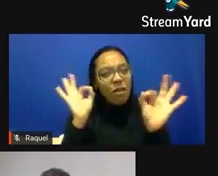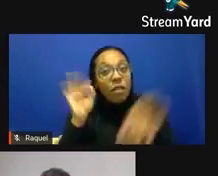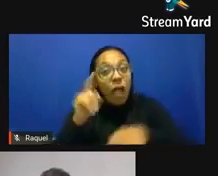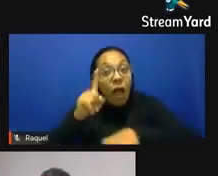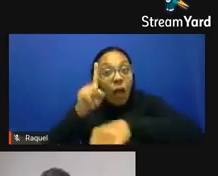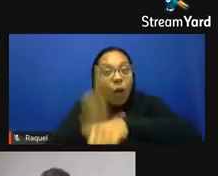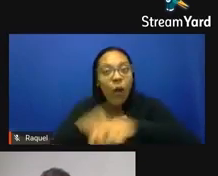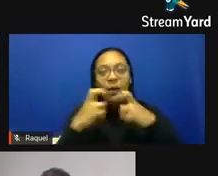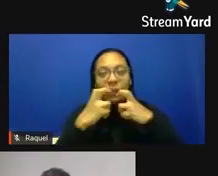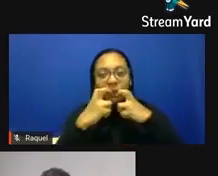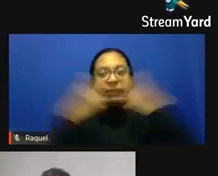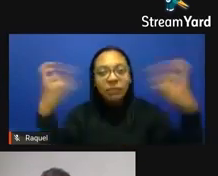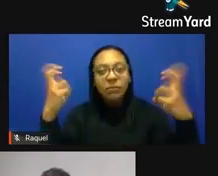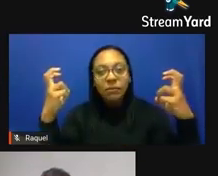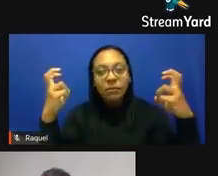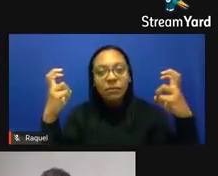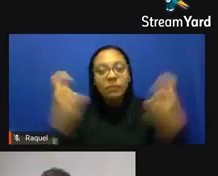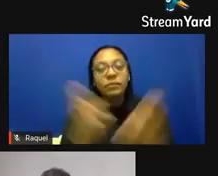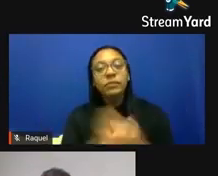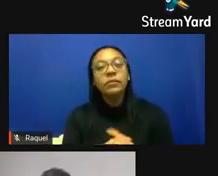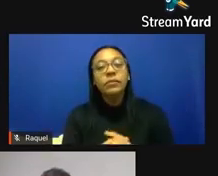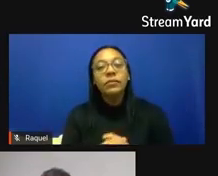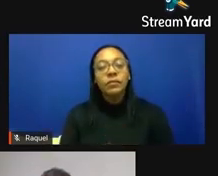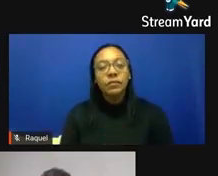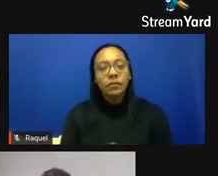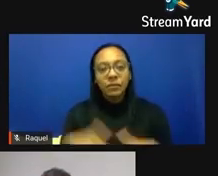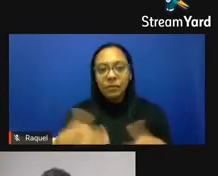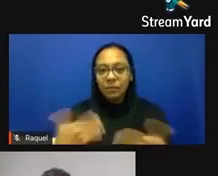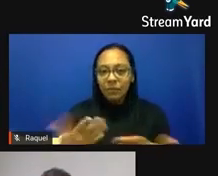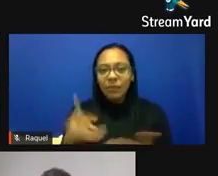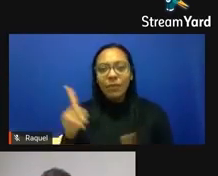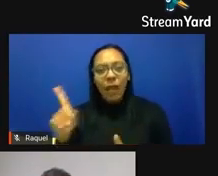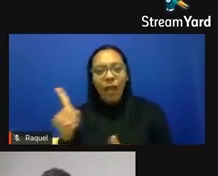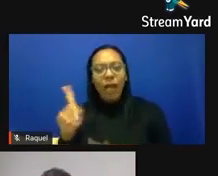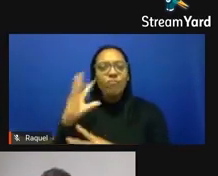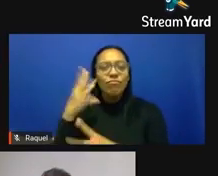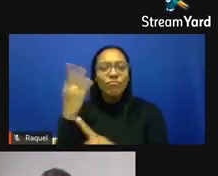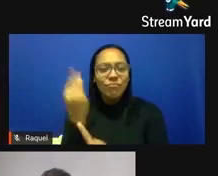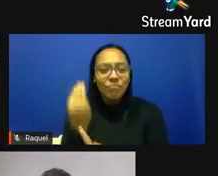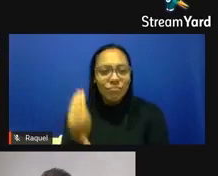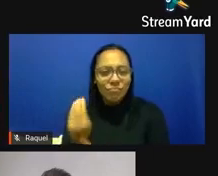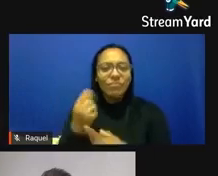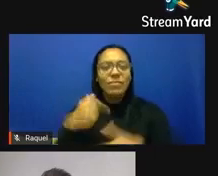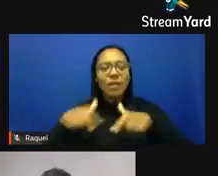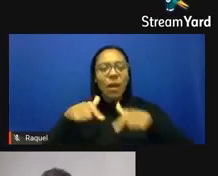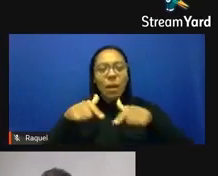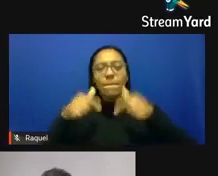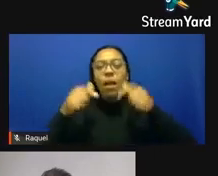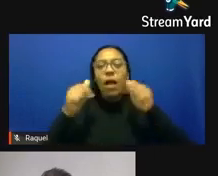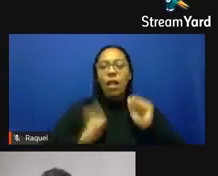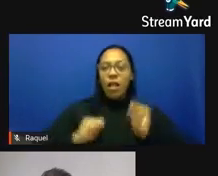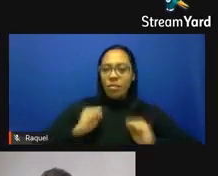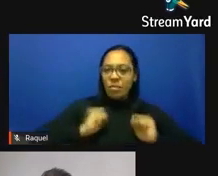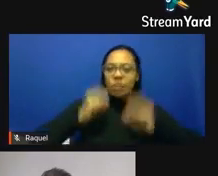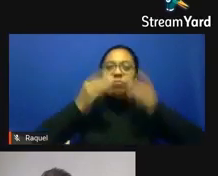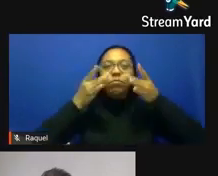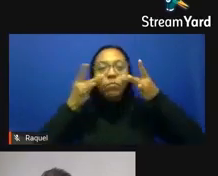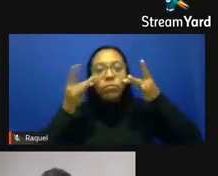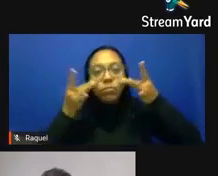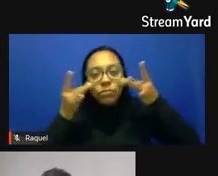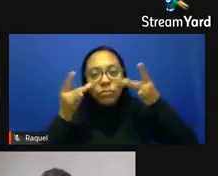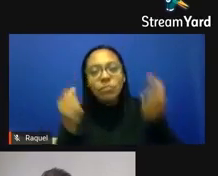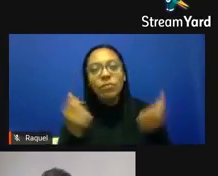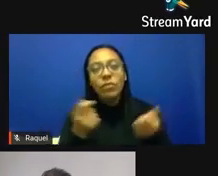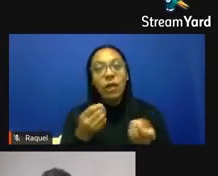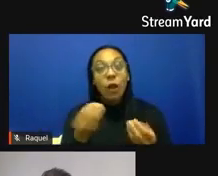Gabi, enquanto, né, atriz e também trabalha com teatro, deve comentar também um pouquinho sobre isso, o